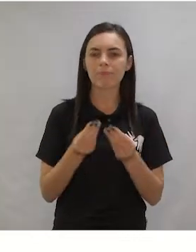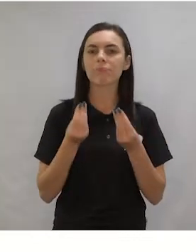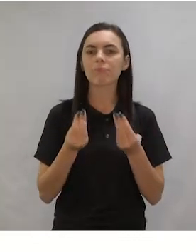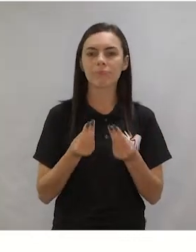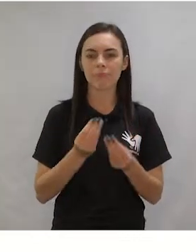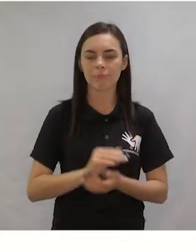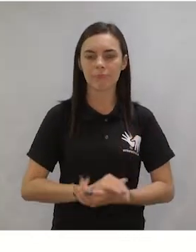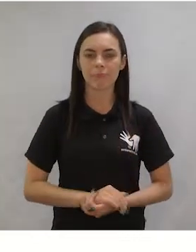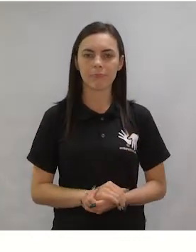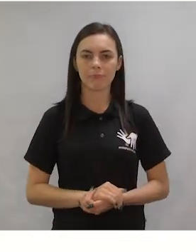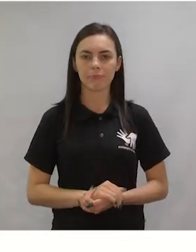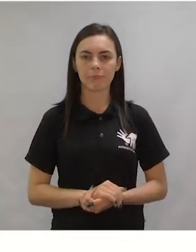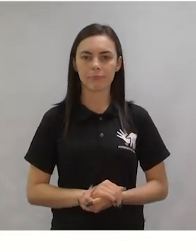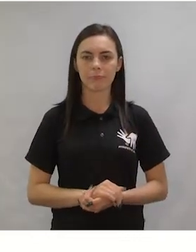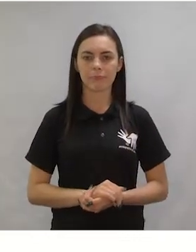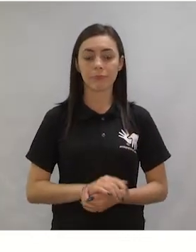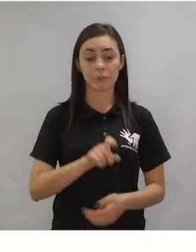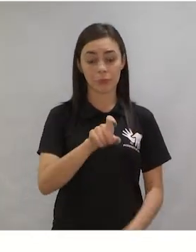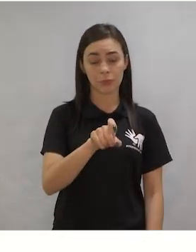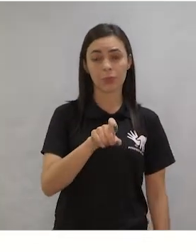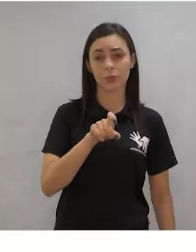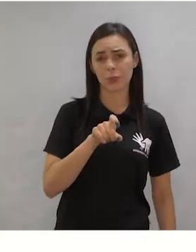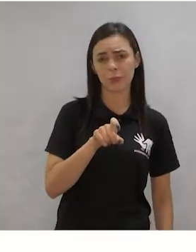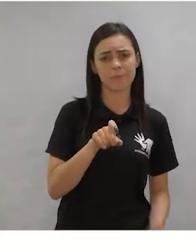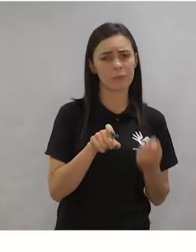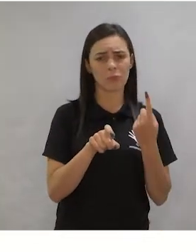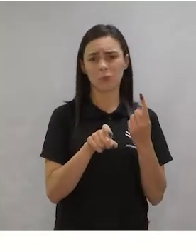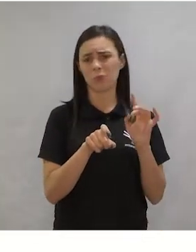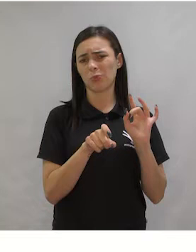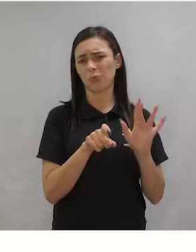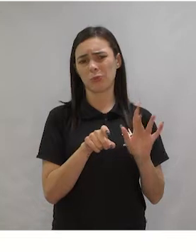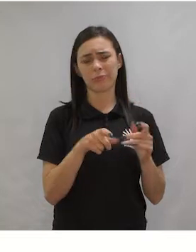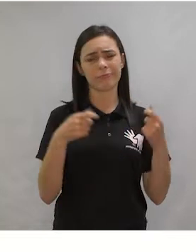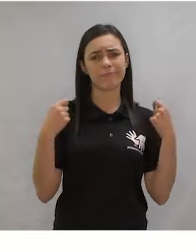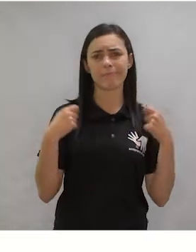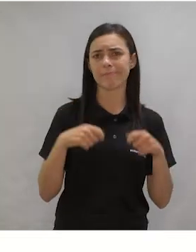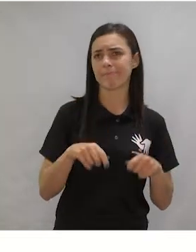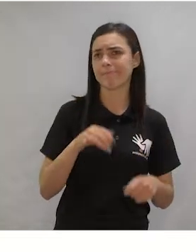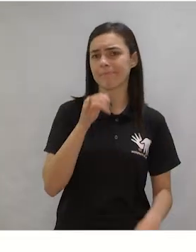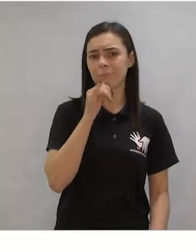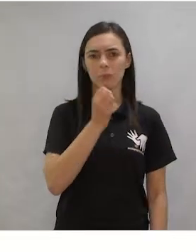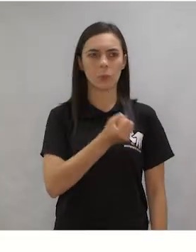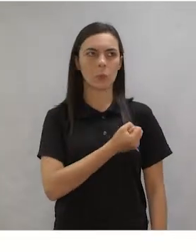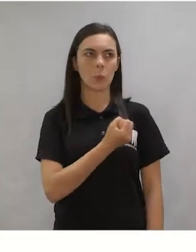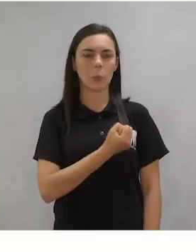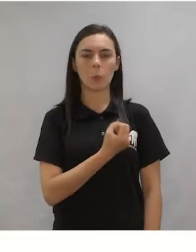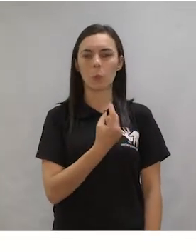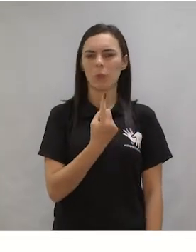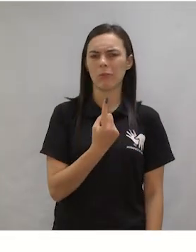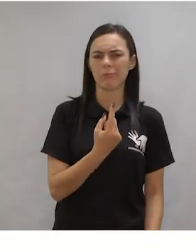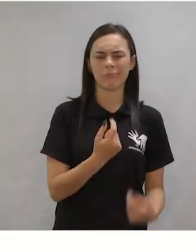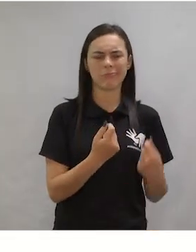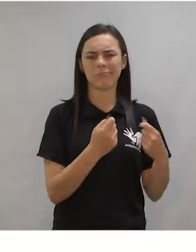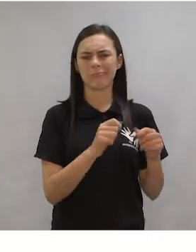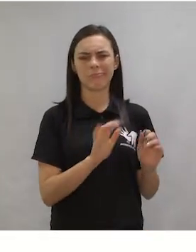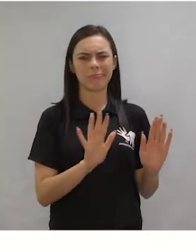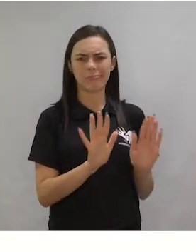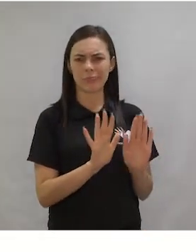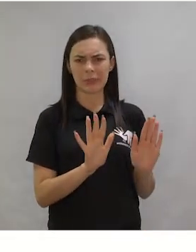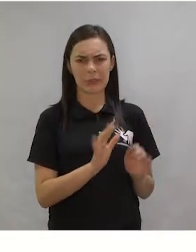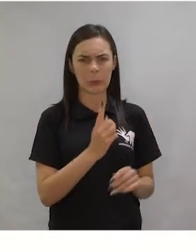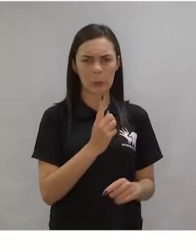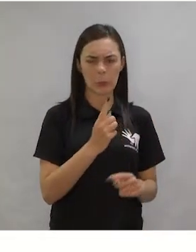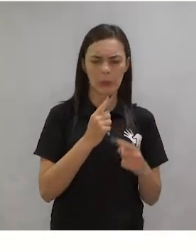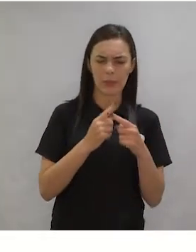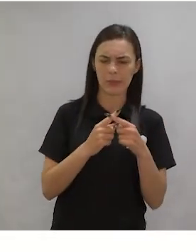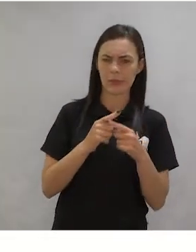algébrica? Eu vou repetir o X, porque o X eu só tenho uma vez. Eu não preciso colocar o número 1 e a